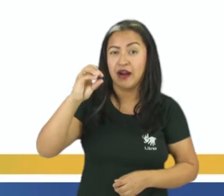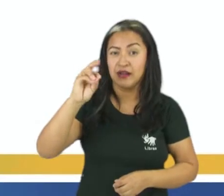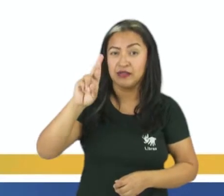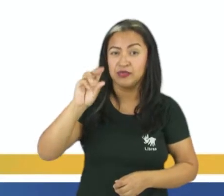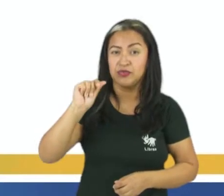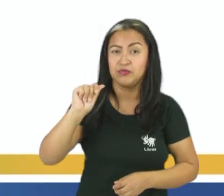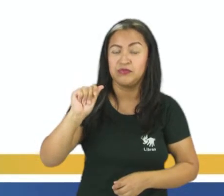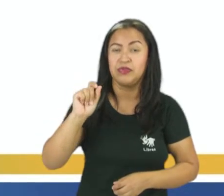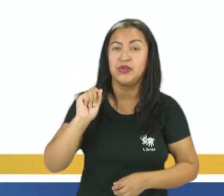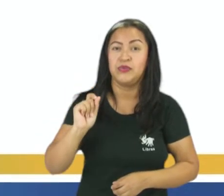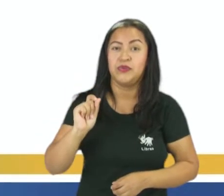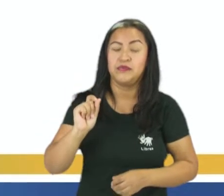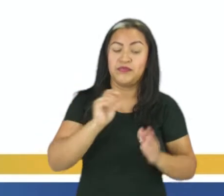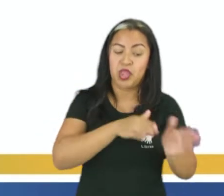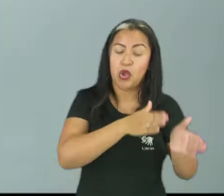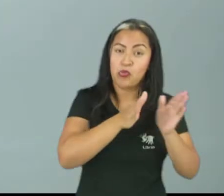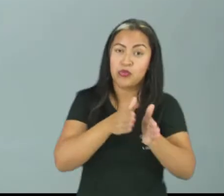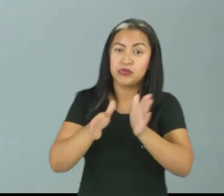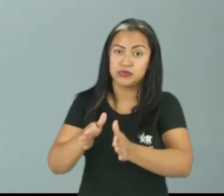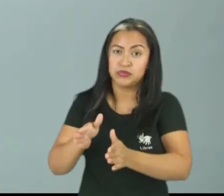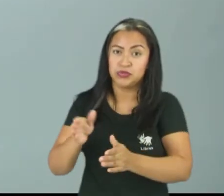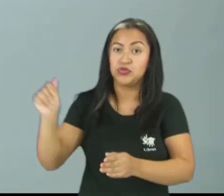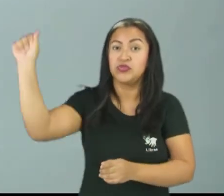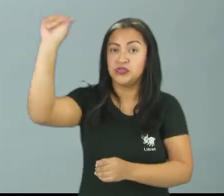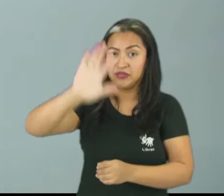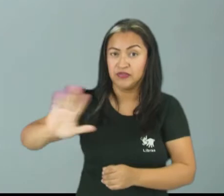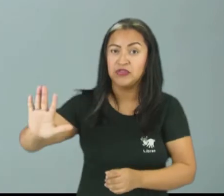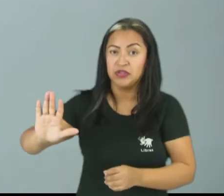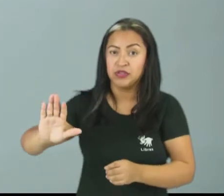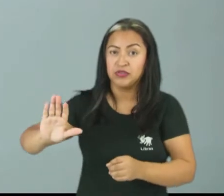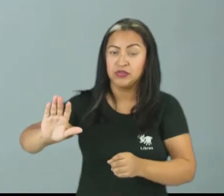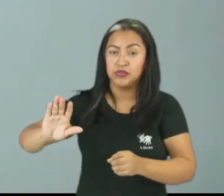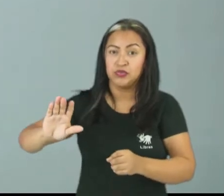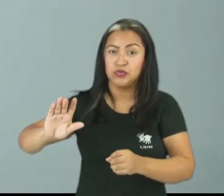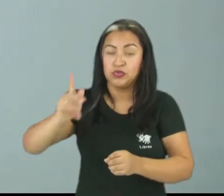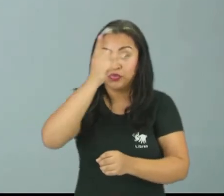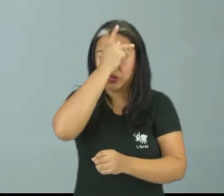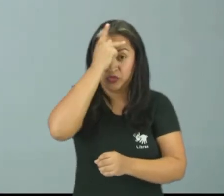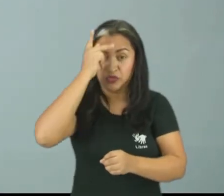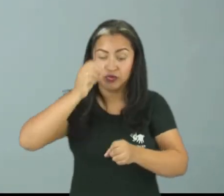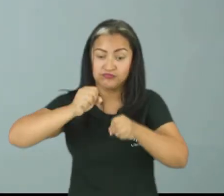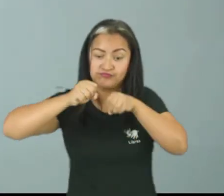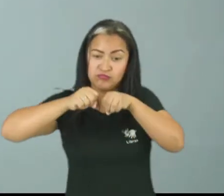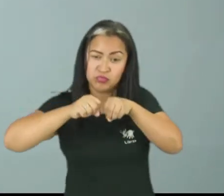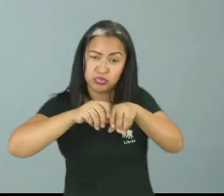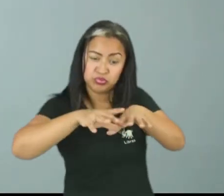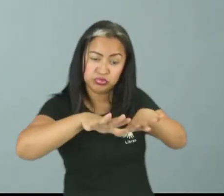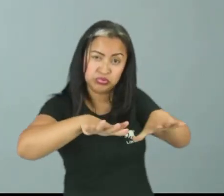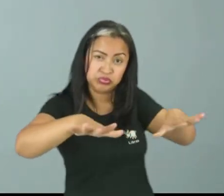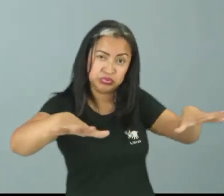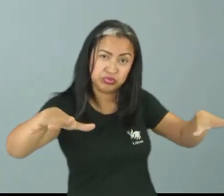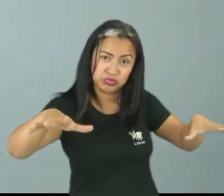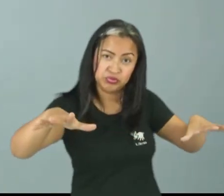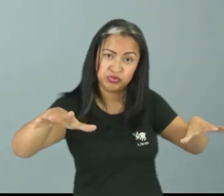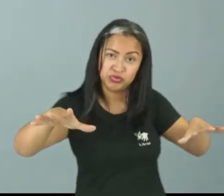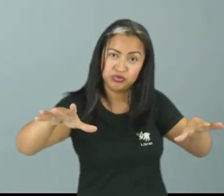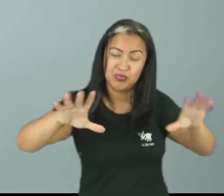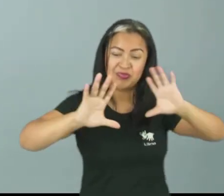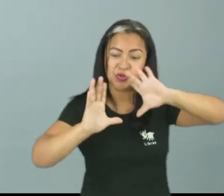processo onde os africanos, eles são espalhados, né, por outros continentes aí, são espalhados aí por